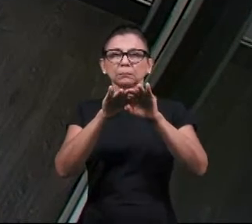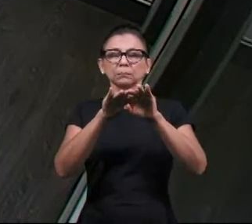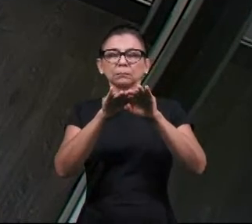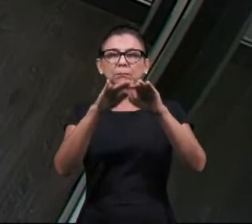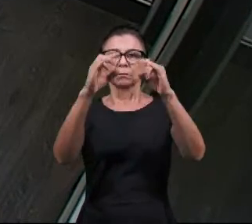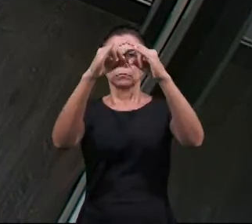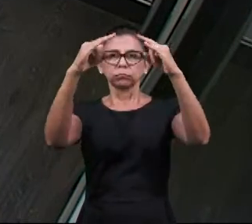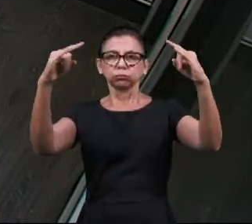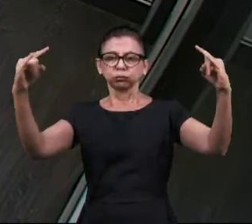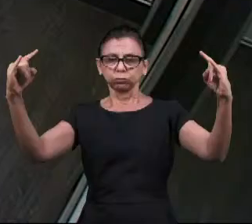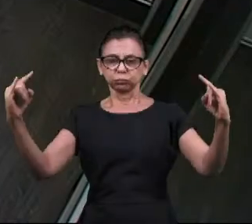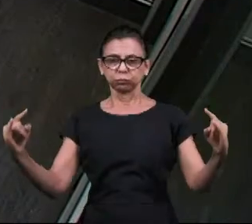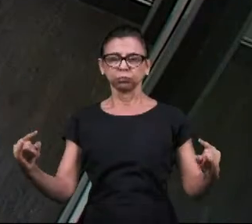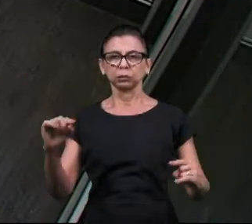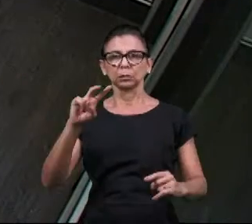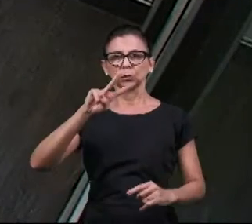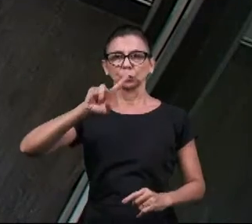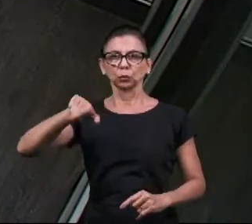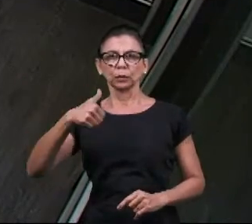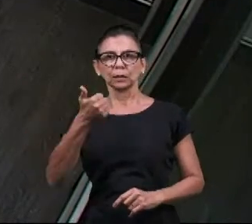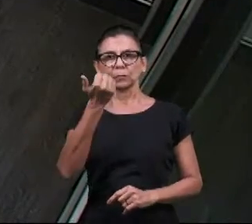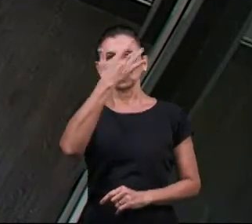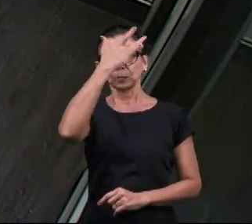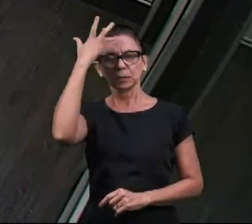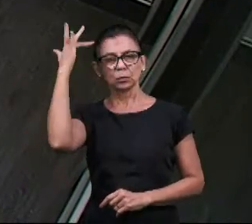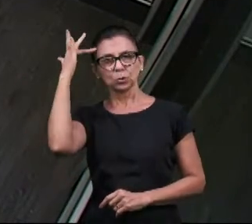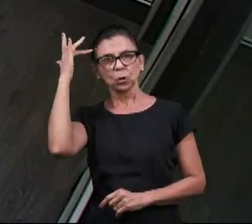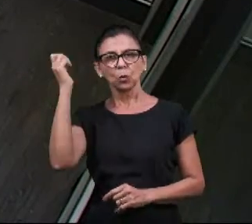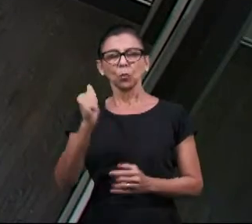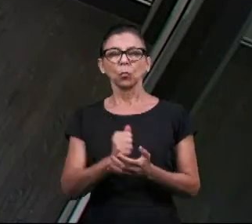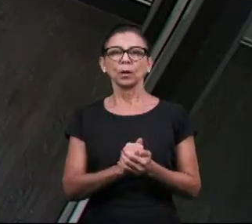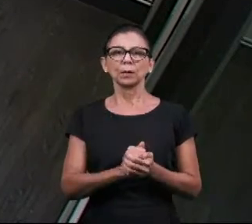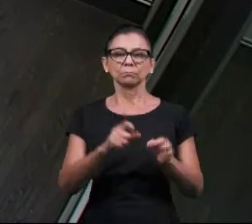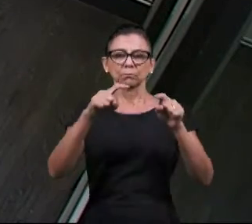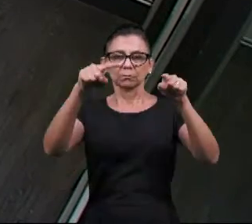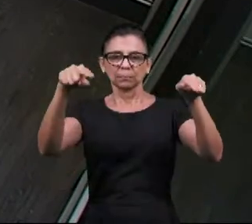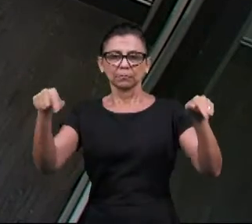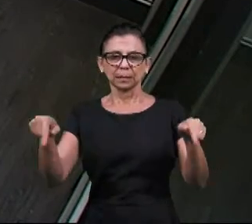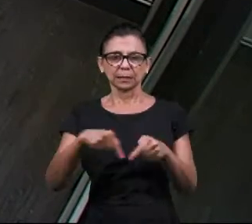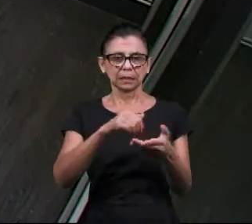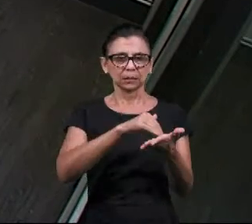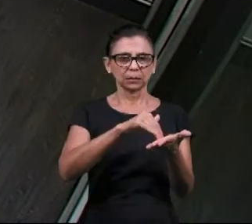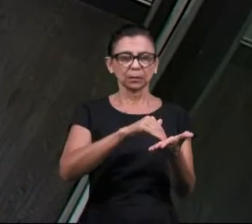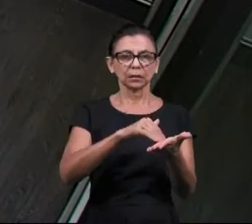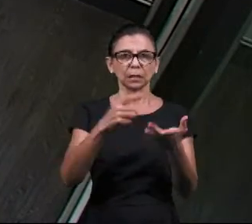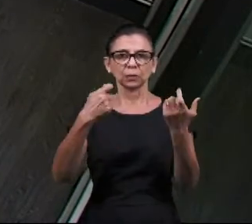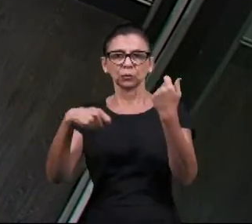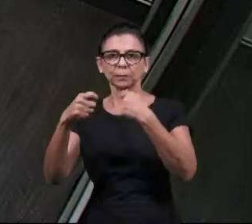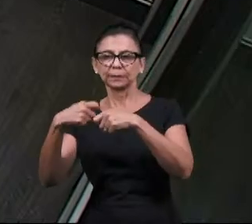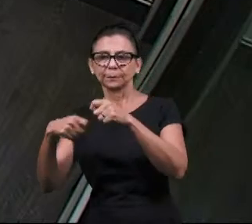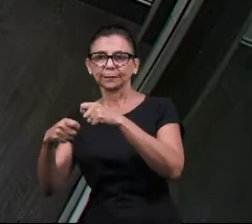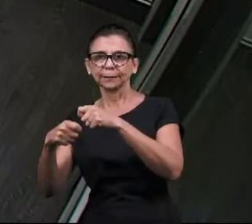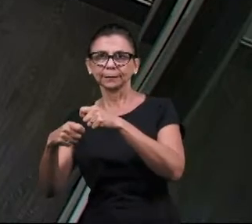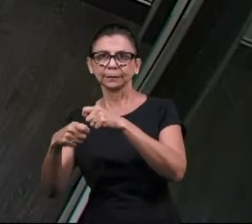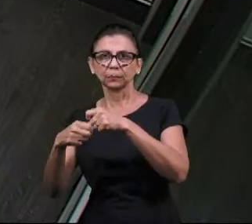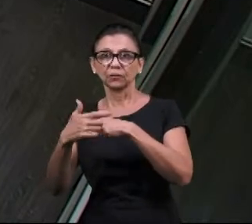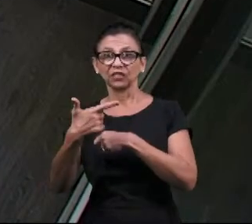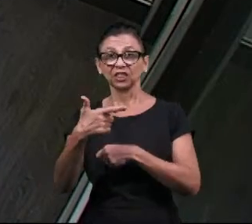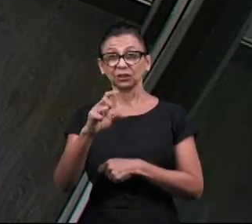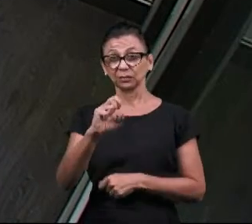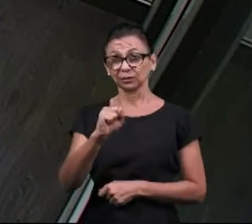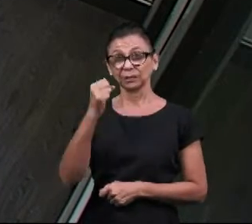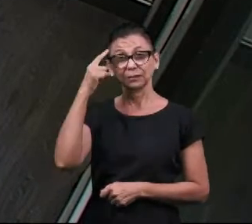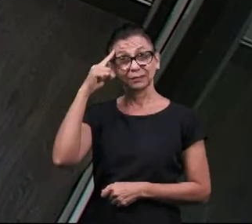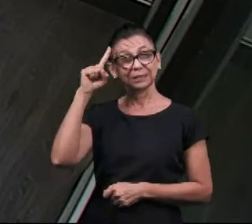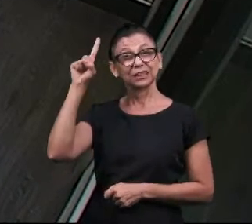secretaria, sala de pastores, de enfermagem. Parte administrativa, né? 28 dias.